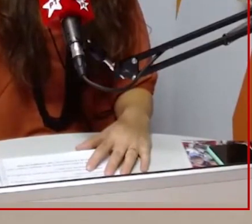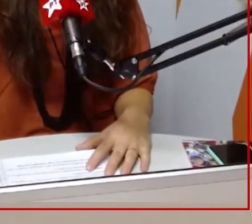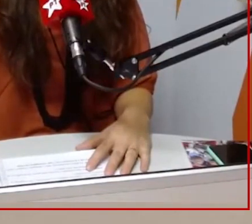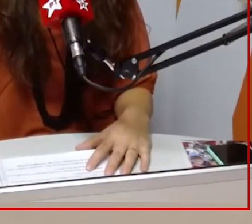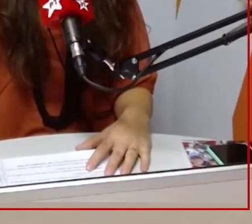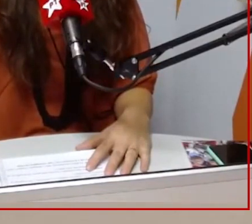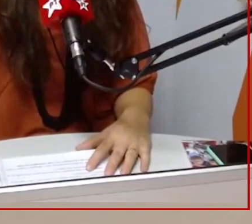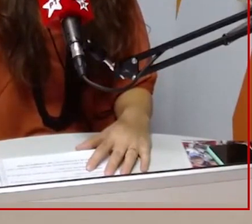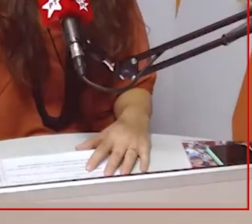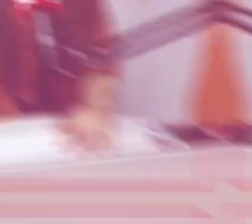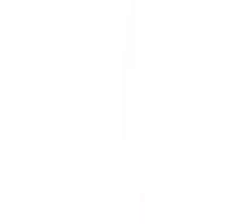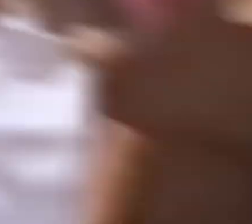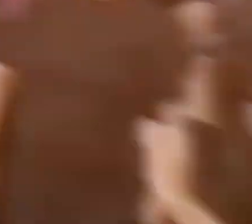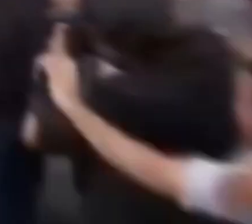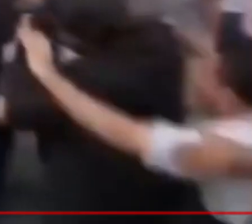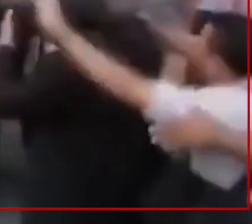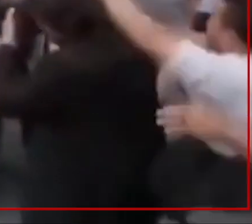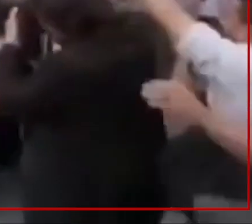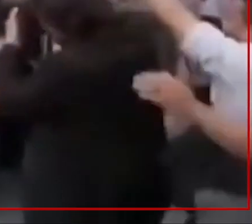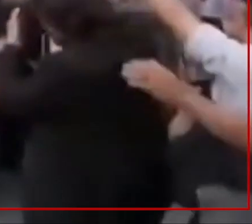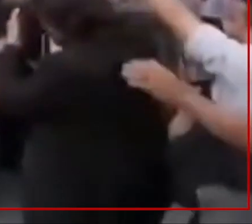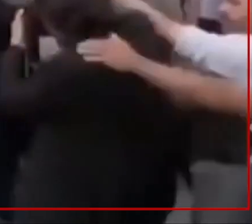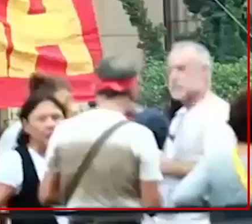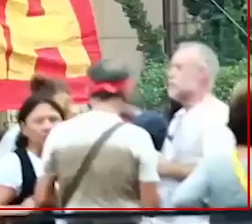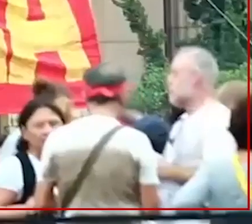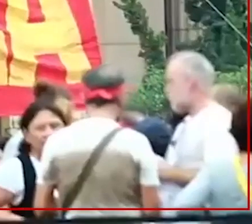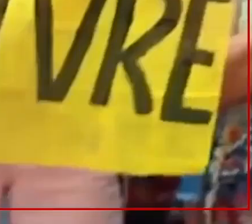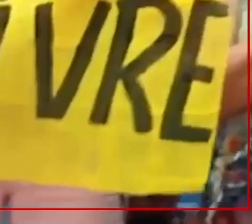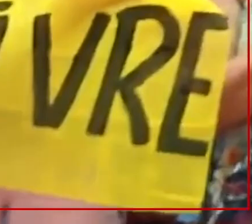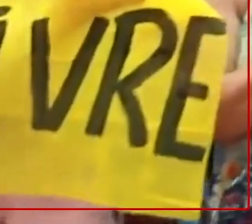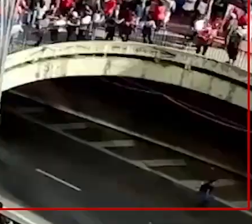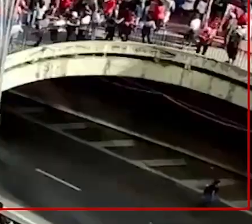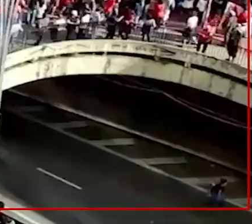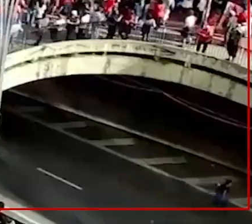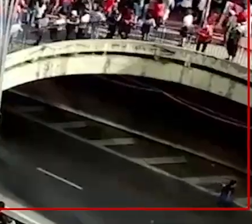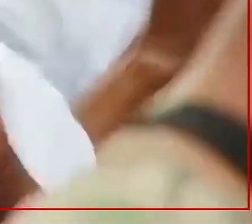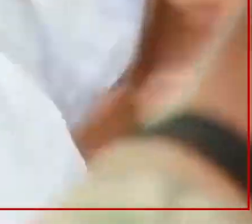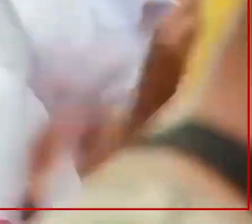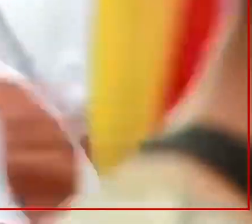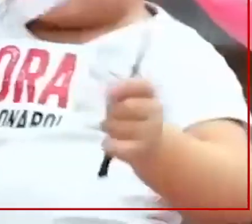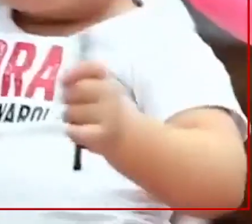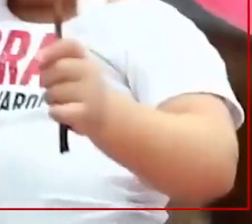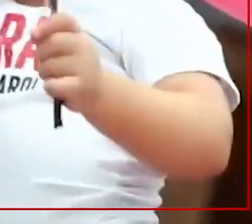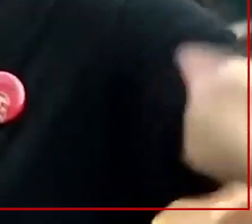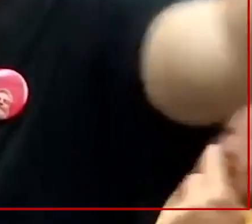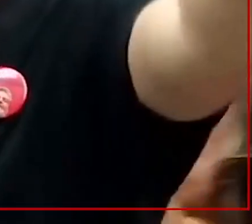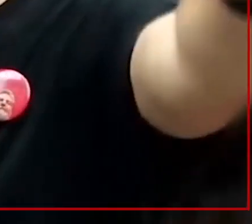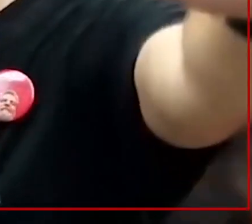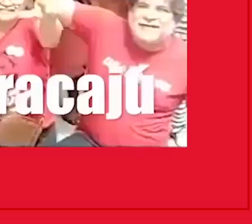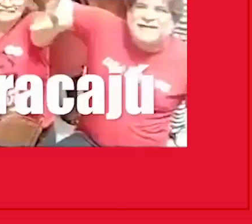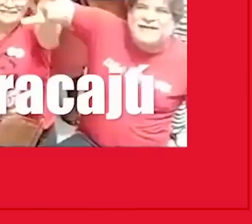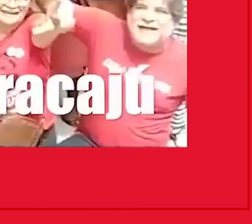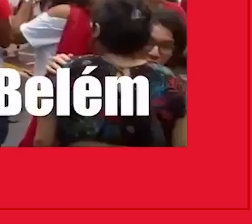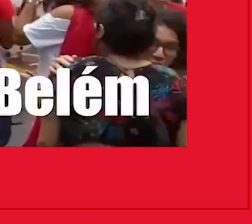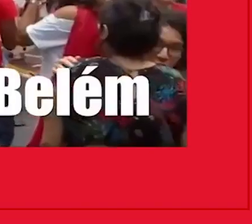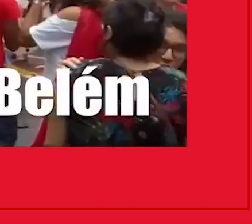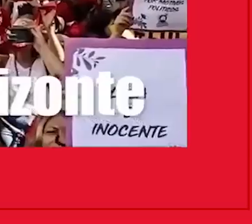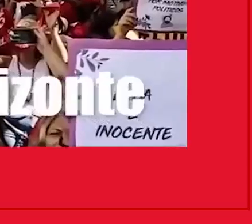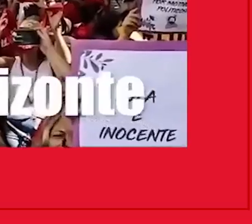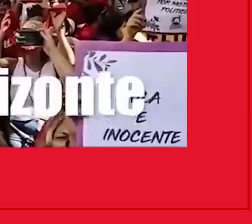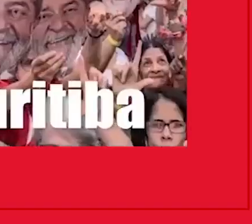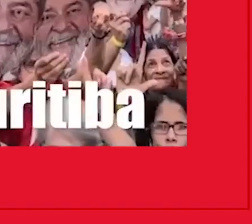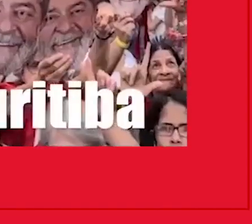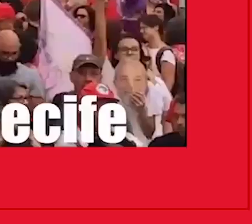a verdade ao nosso lado. Após 580 dias preso, Lula foi inocentado em todos os 26 processos